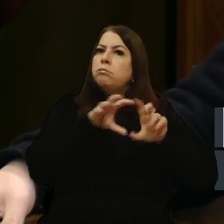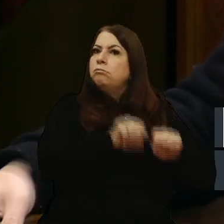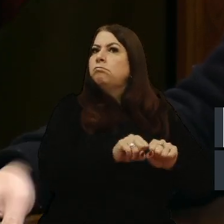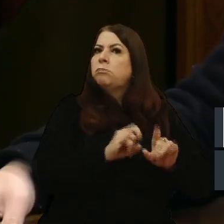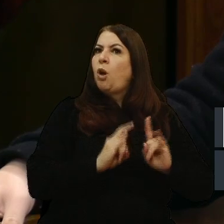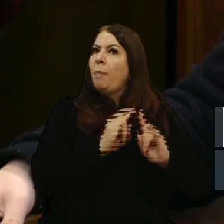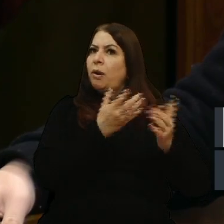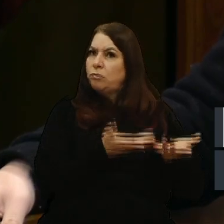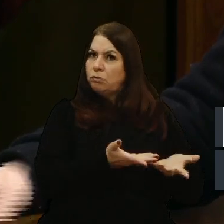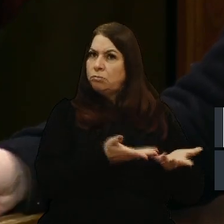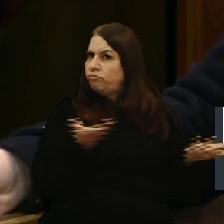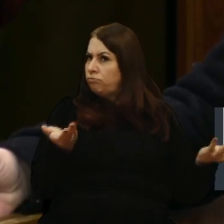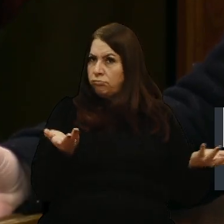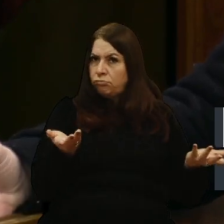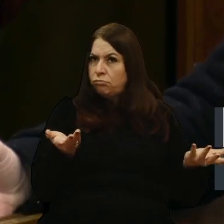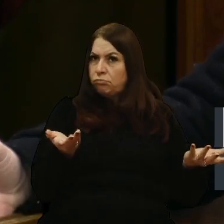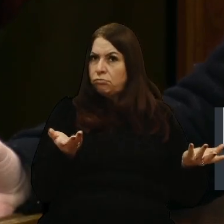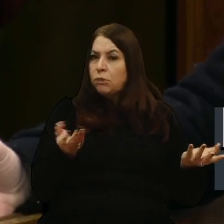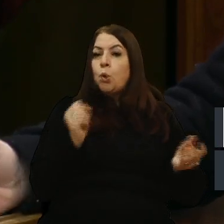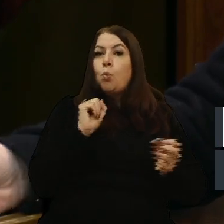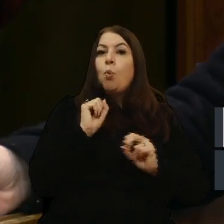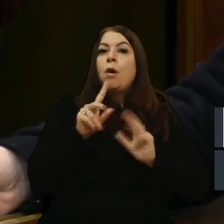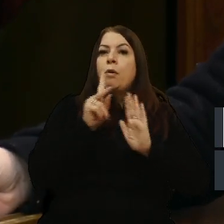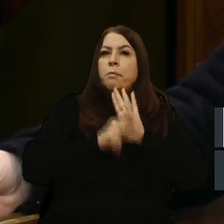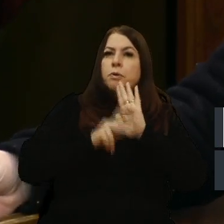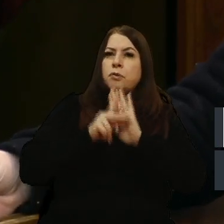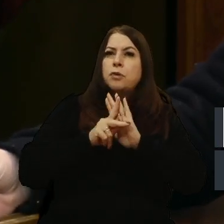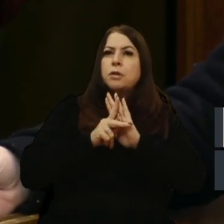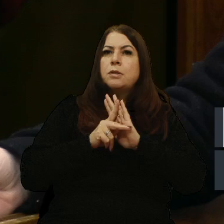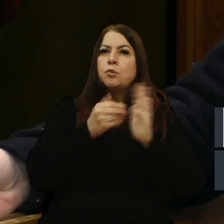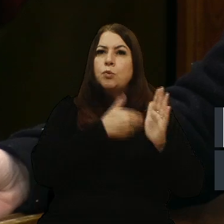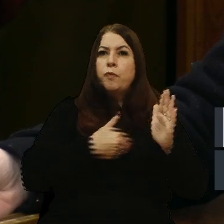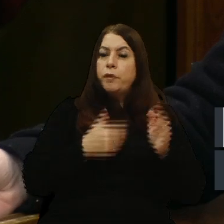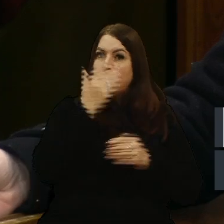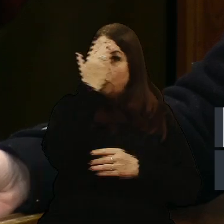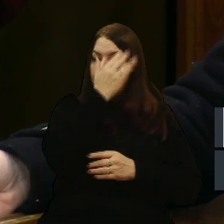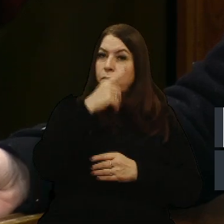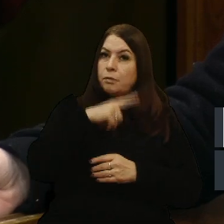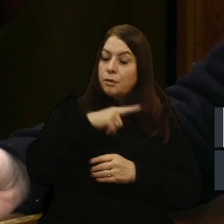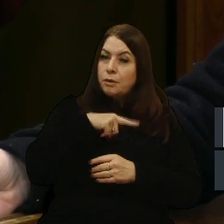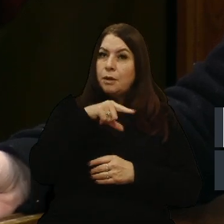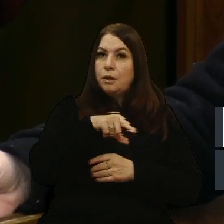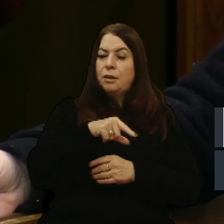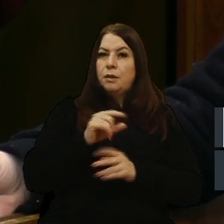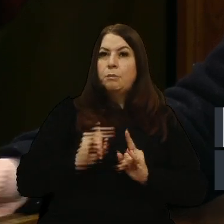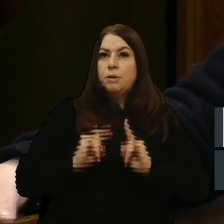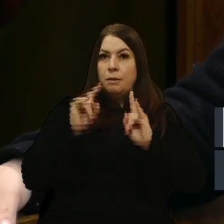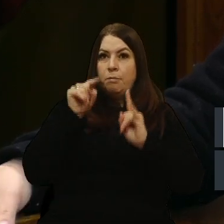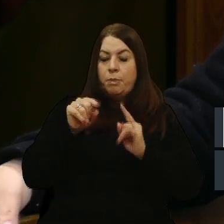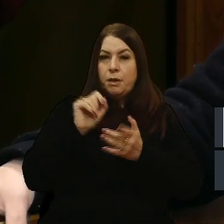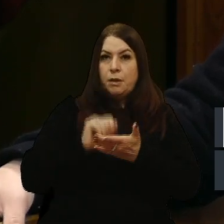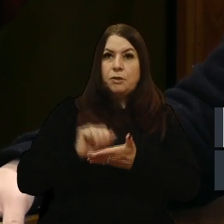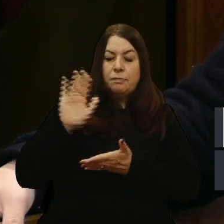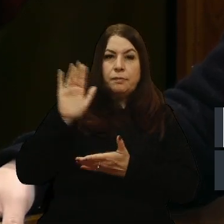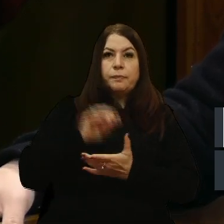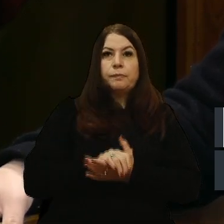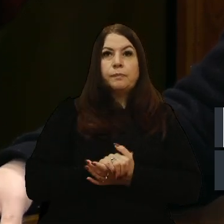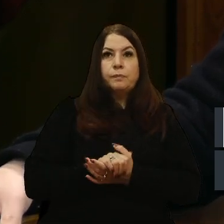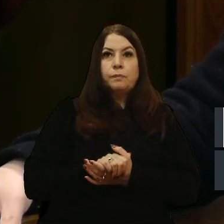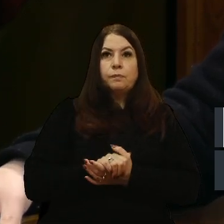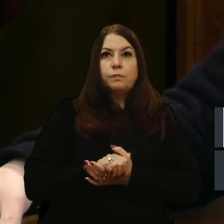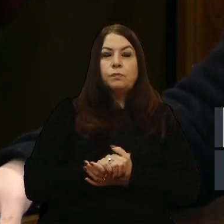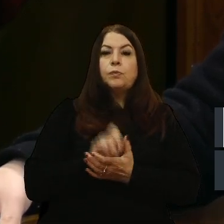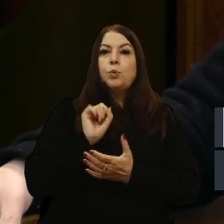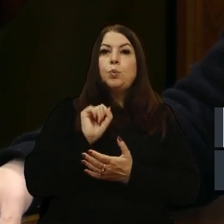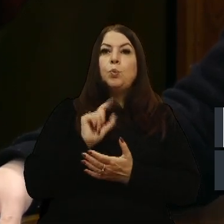prédio? E qual o projeto que o governo Adiló tem para esse prédio? Já lhe concedo, vereador.